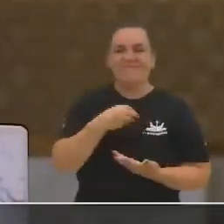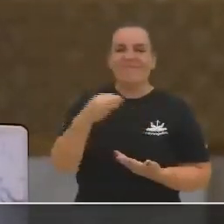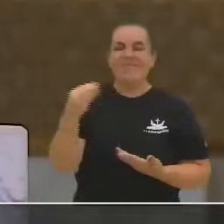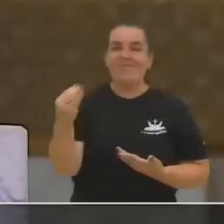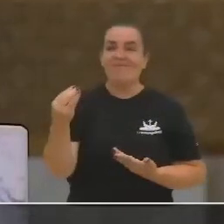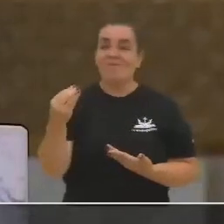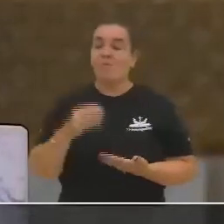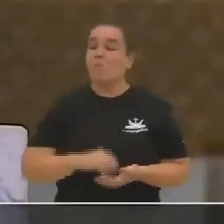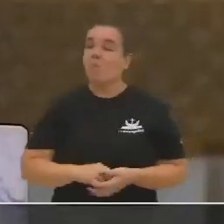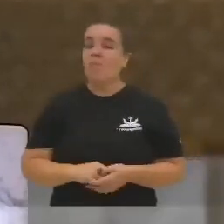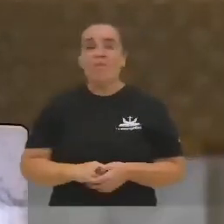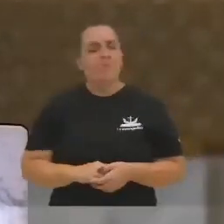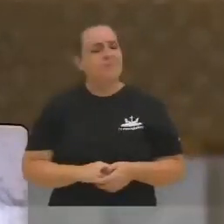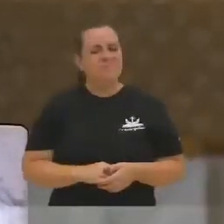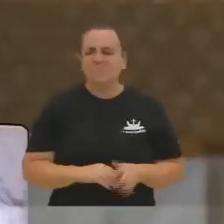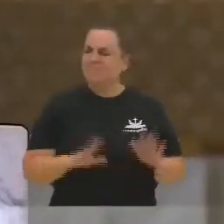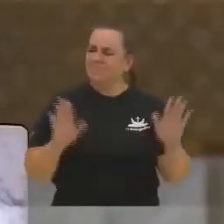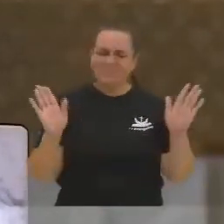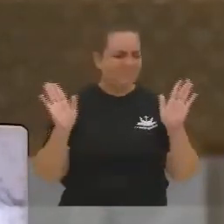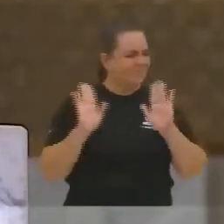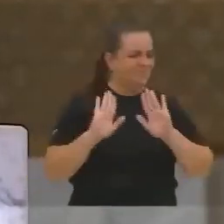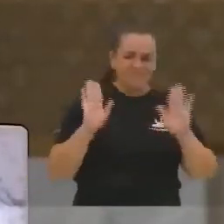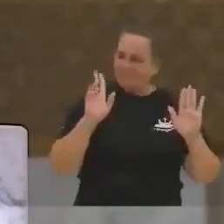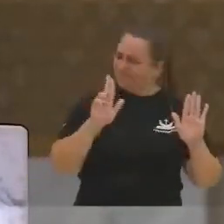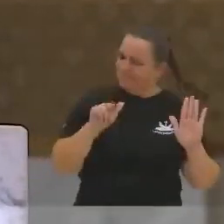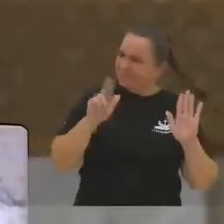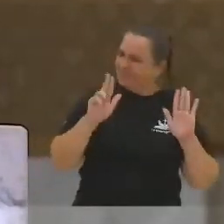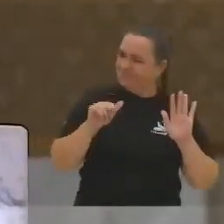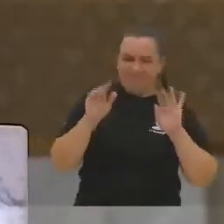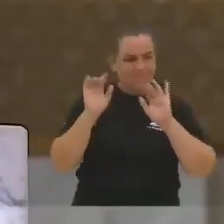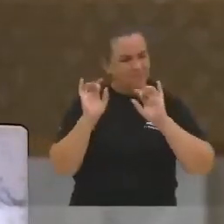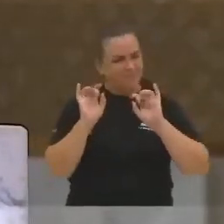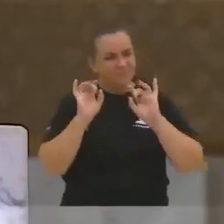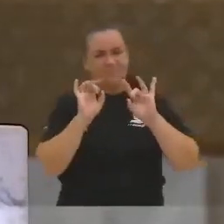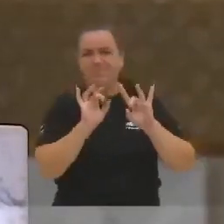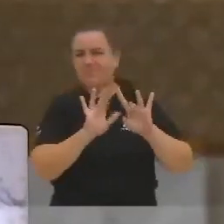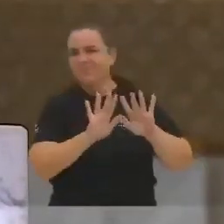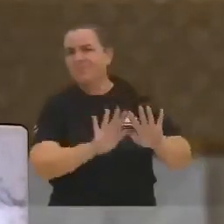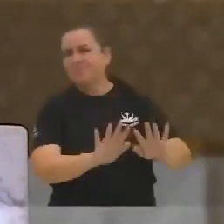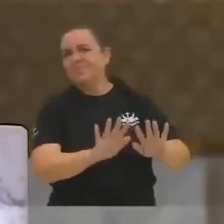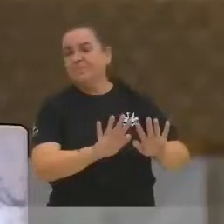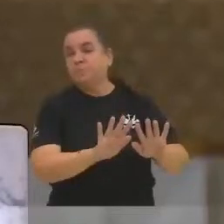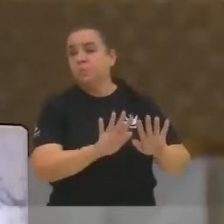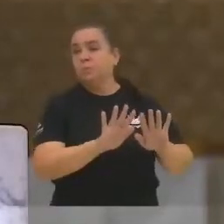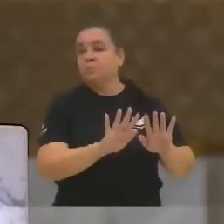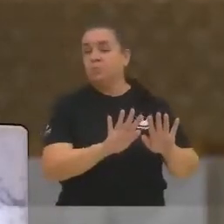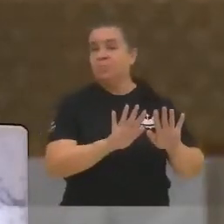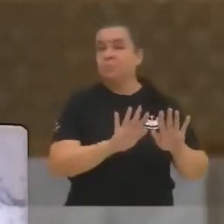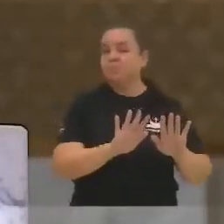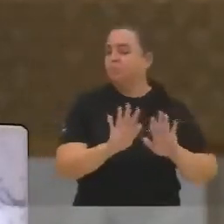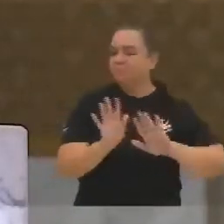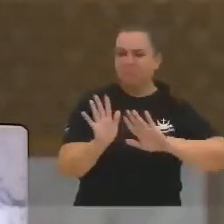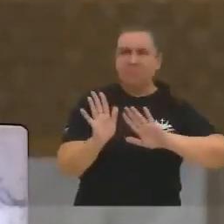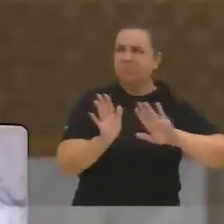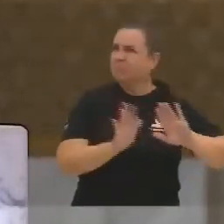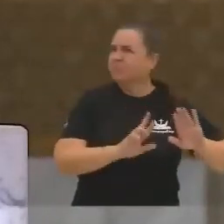vós, e nunca mais vos deixaremos, Senhor Deus.